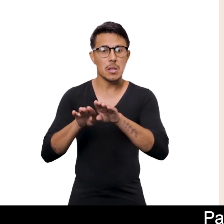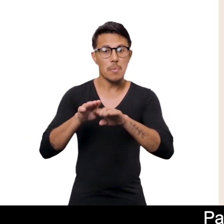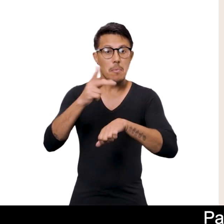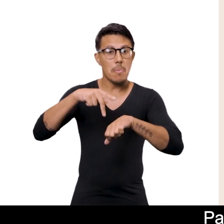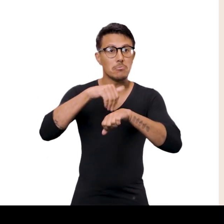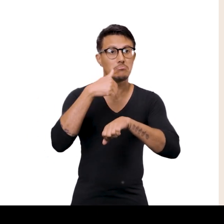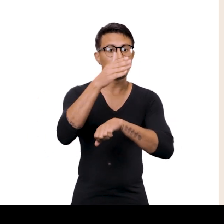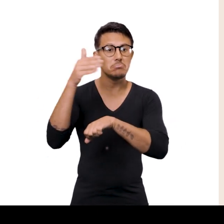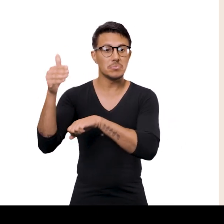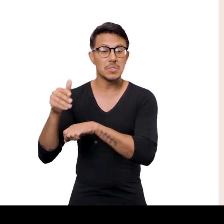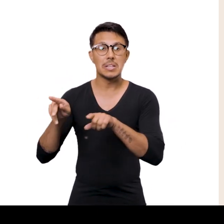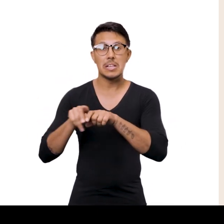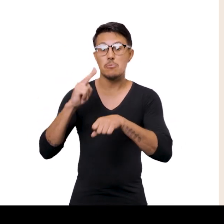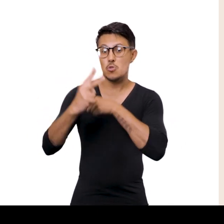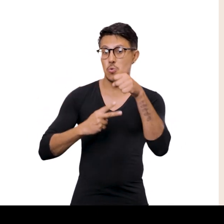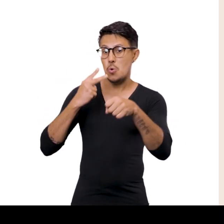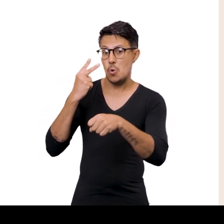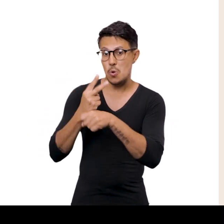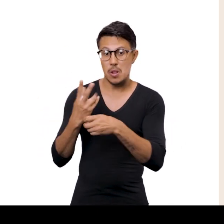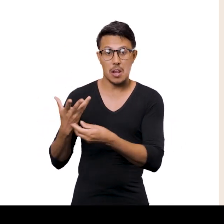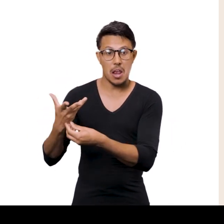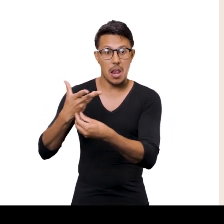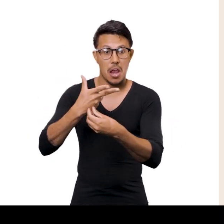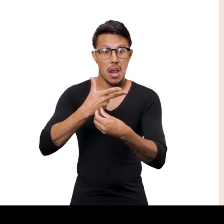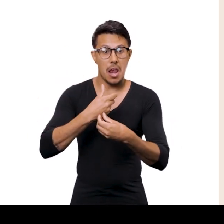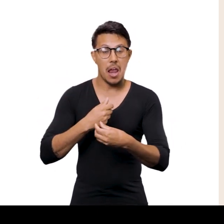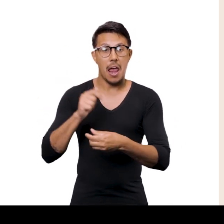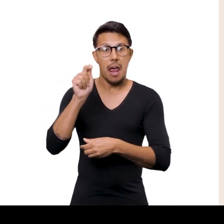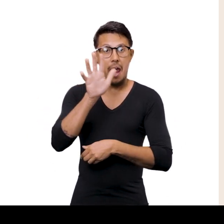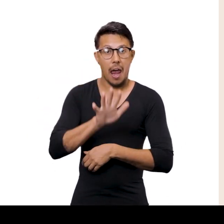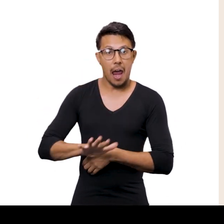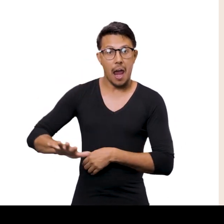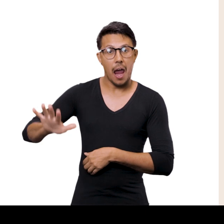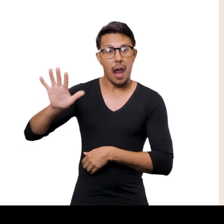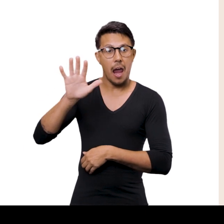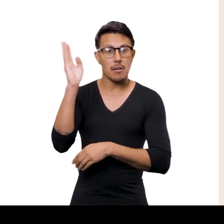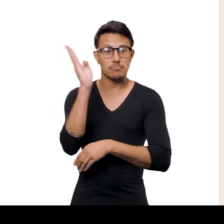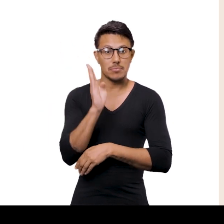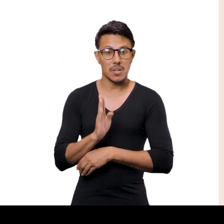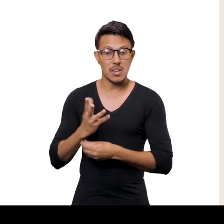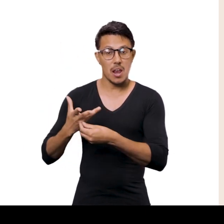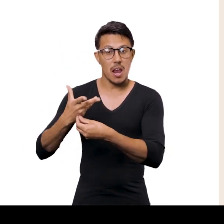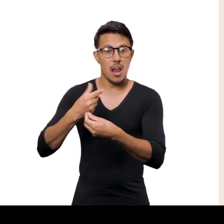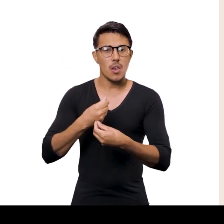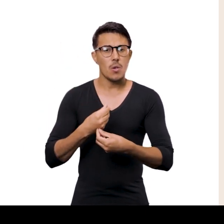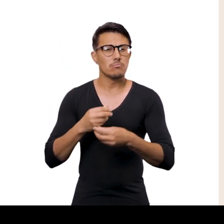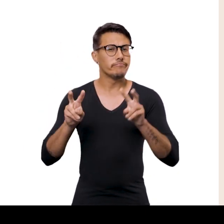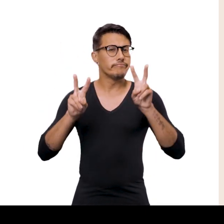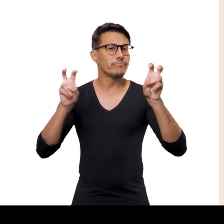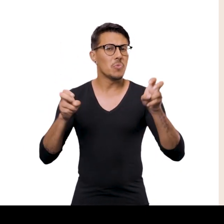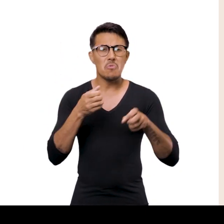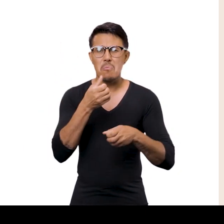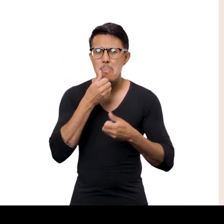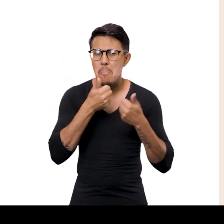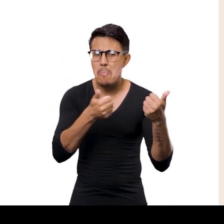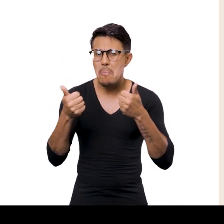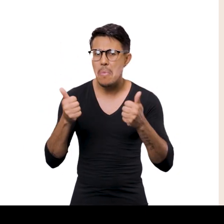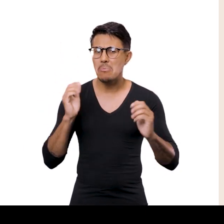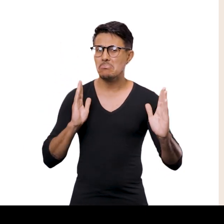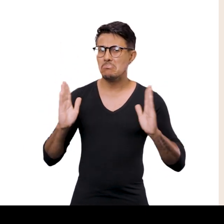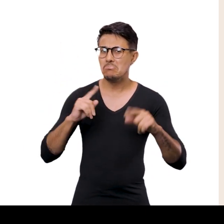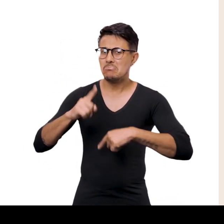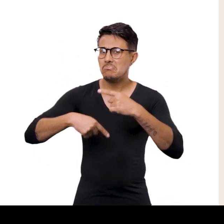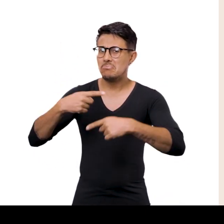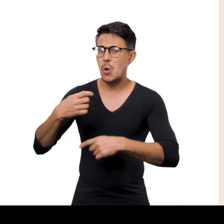no exterior, como bienais, panoramas da arte brasileira e a emblemática Como Vai Você,